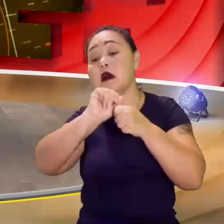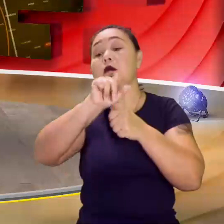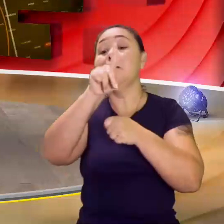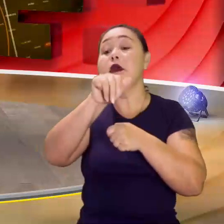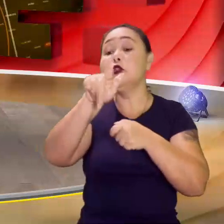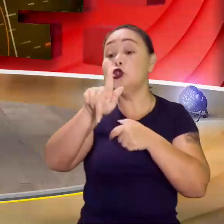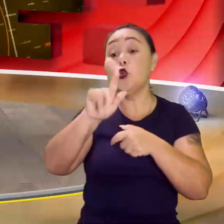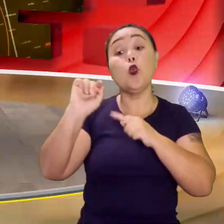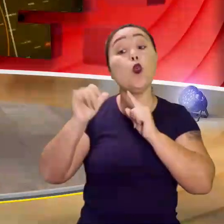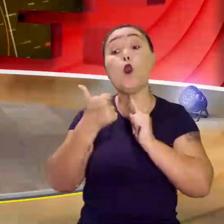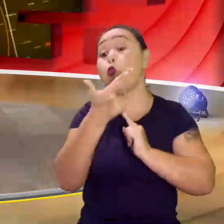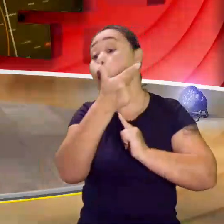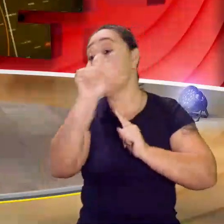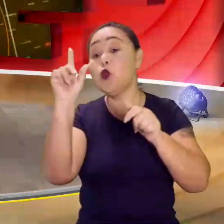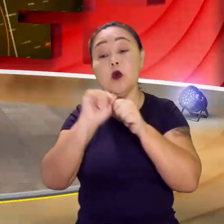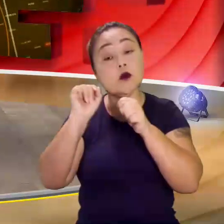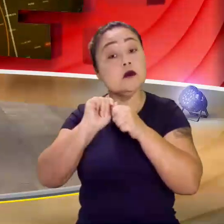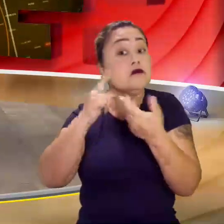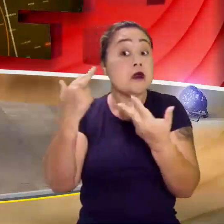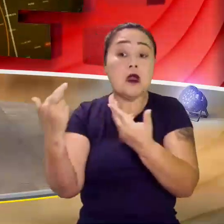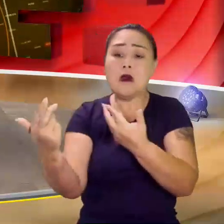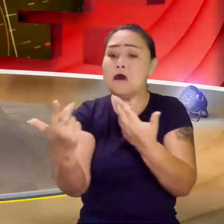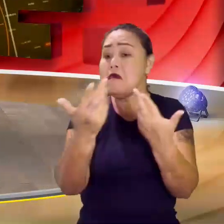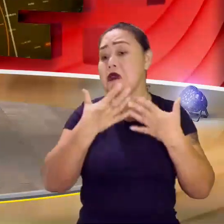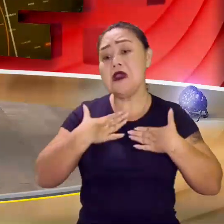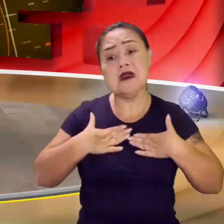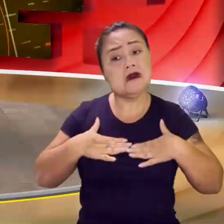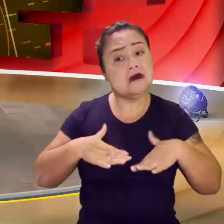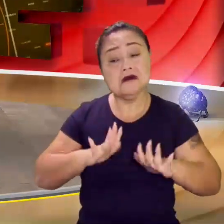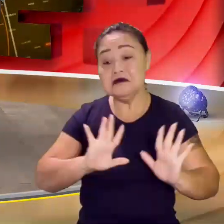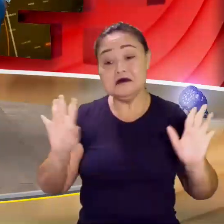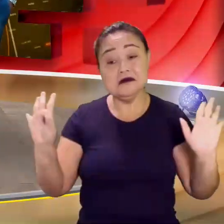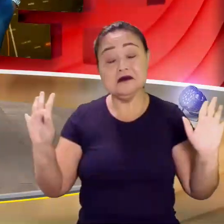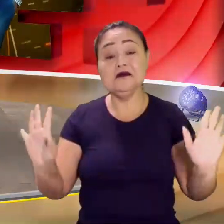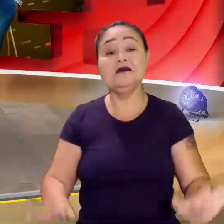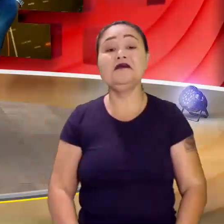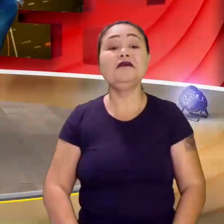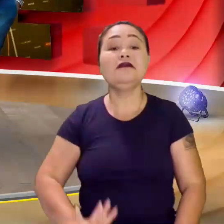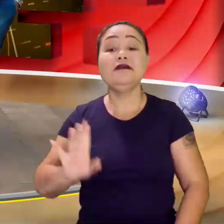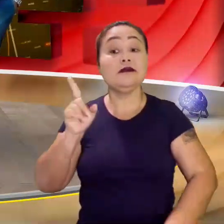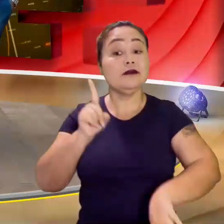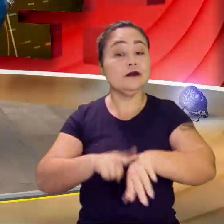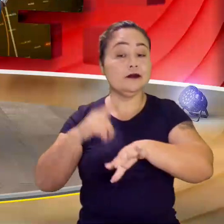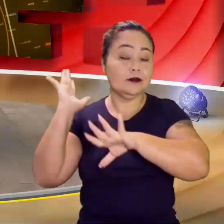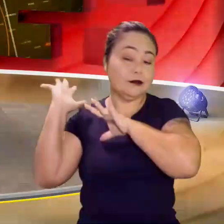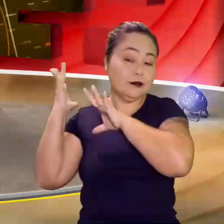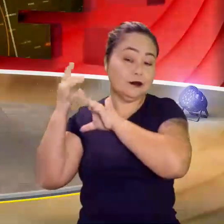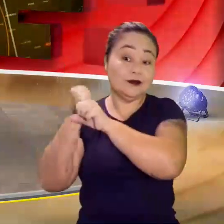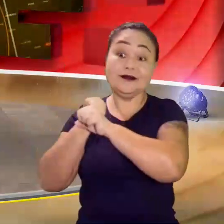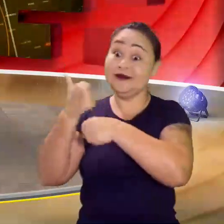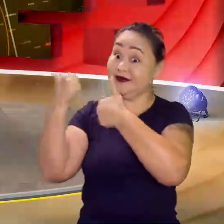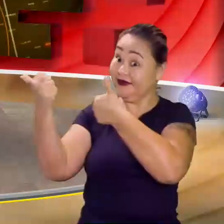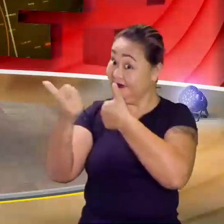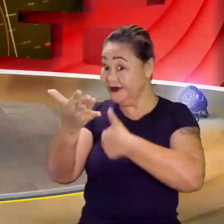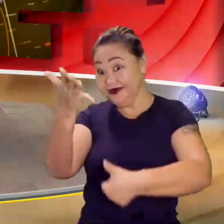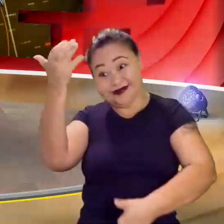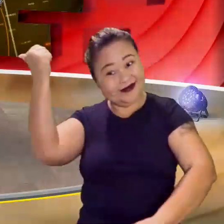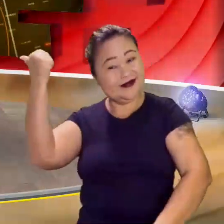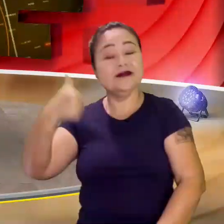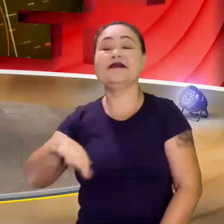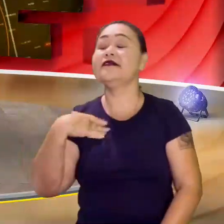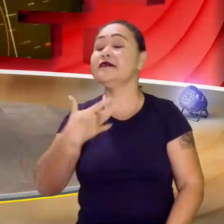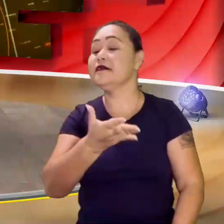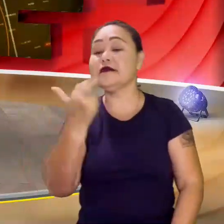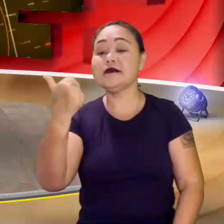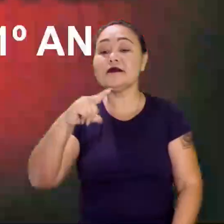que vai fazer outra operação, mas que também é bem tranquilo. Então, hora de revisão. Professora Aldelina, vem com a gente.